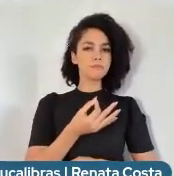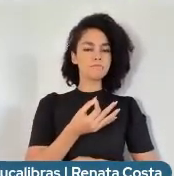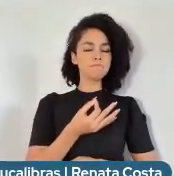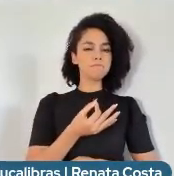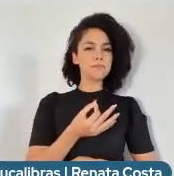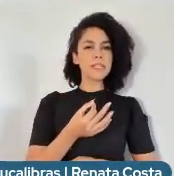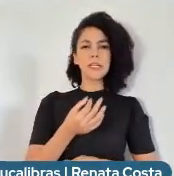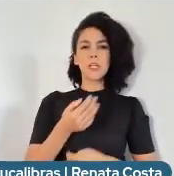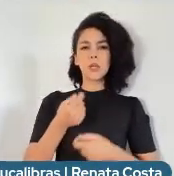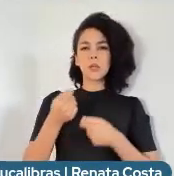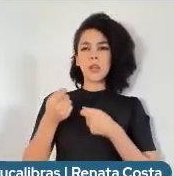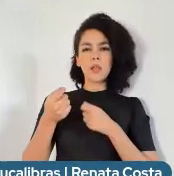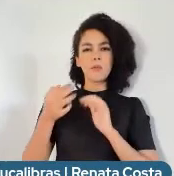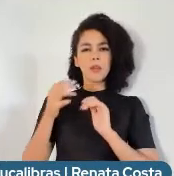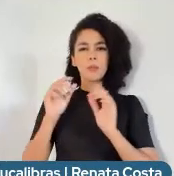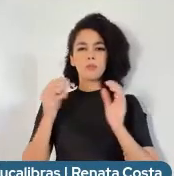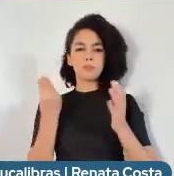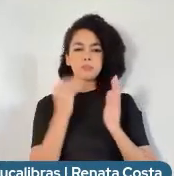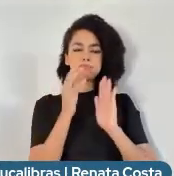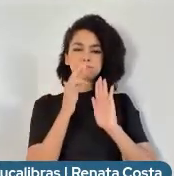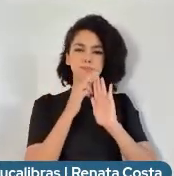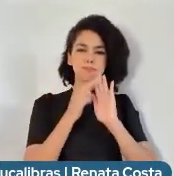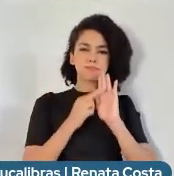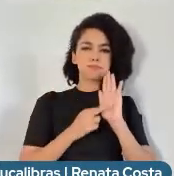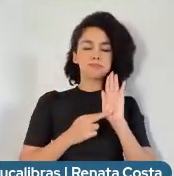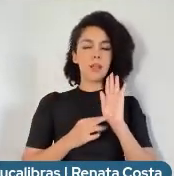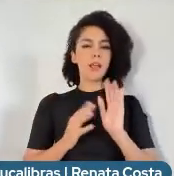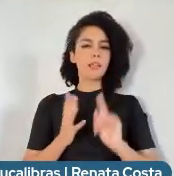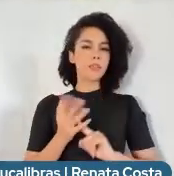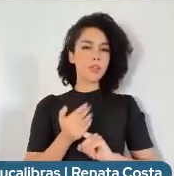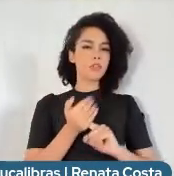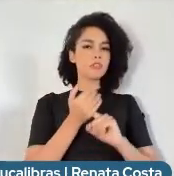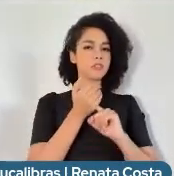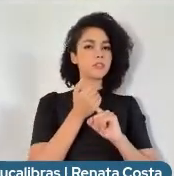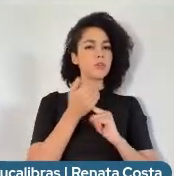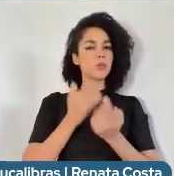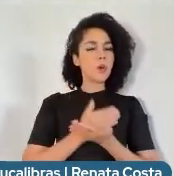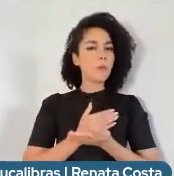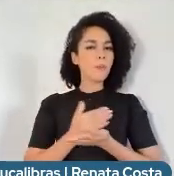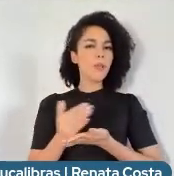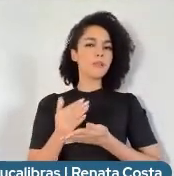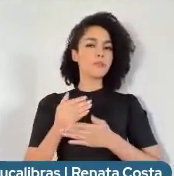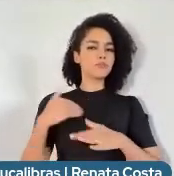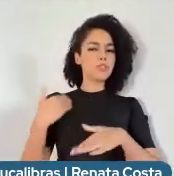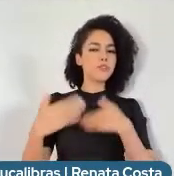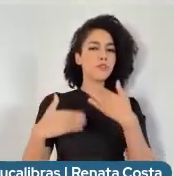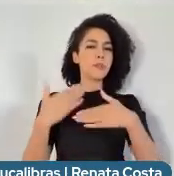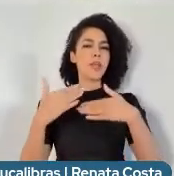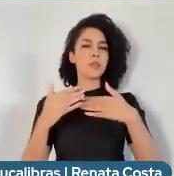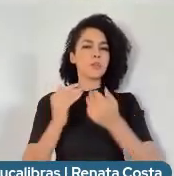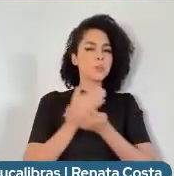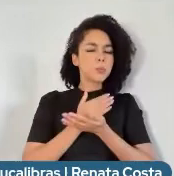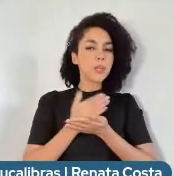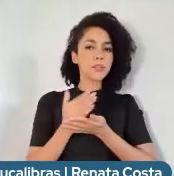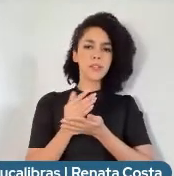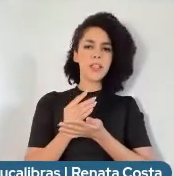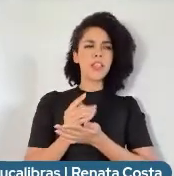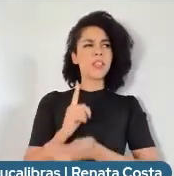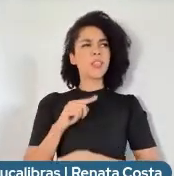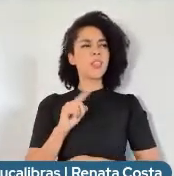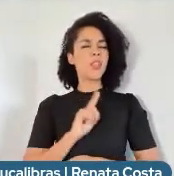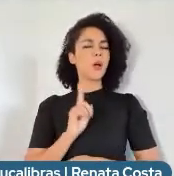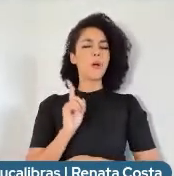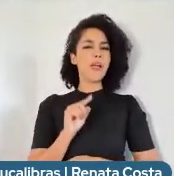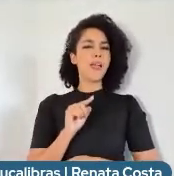regular uma tecnologia ainda em fase inicial de desenvolvimento não é uma